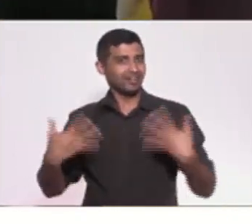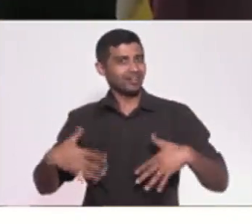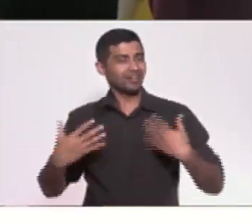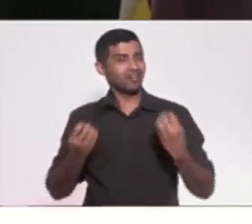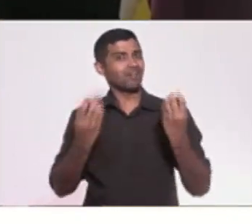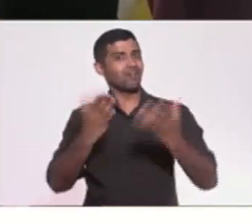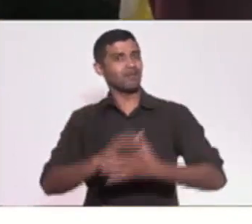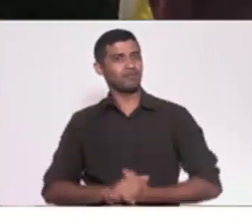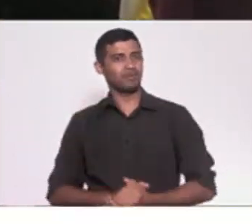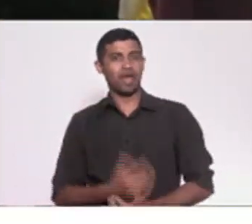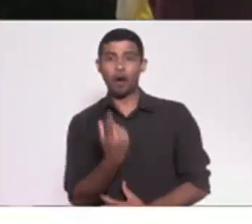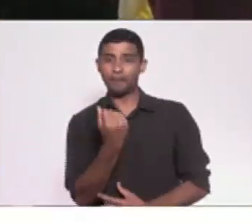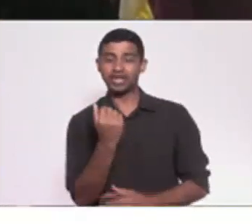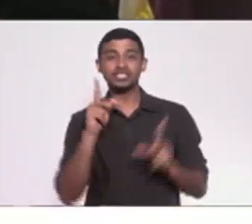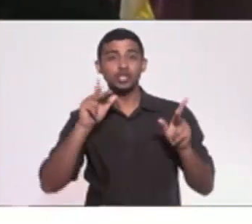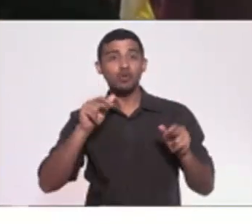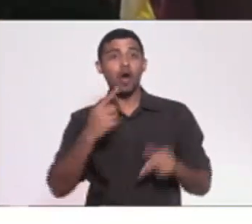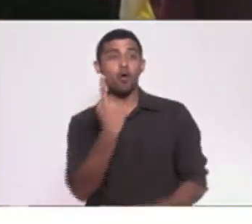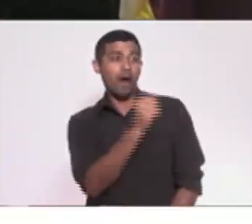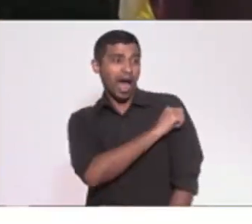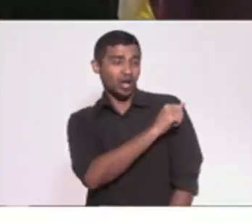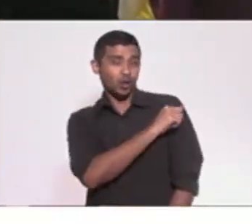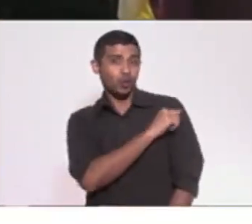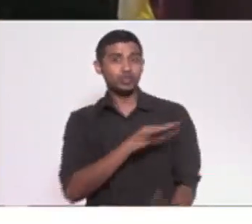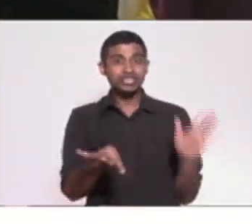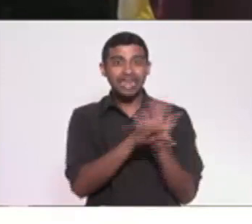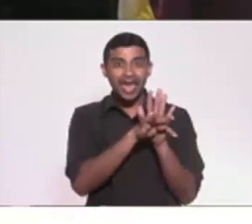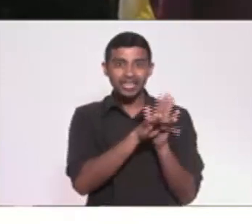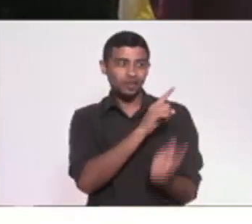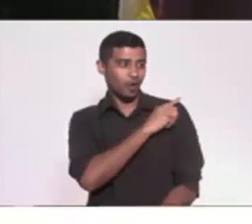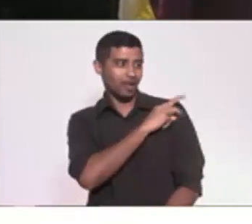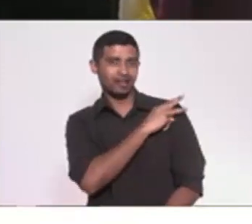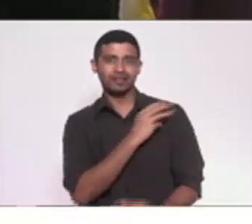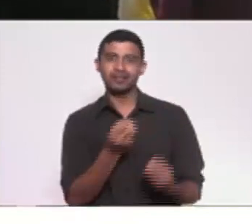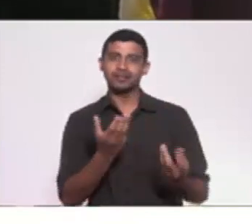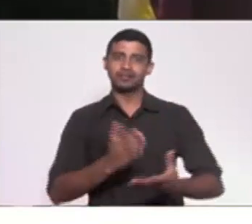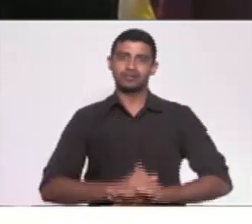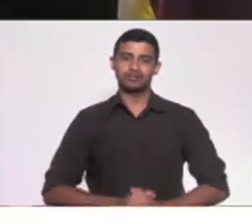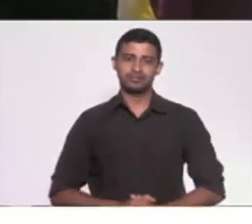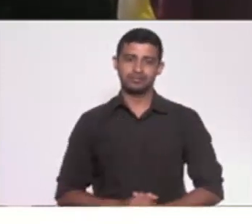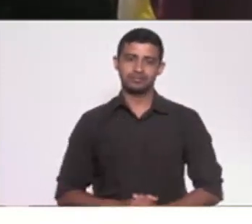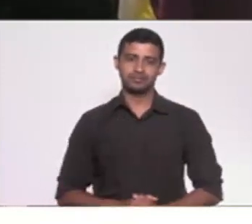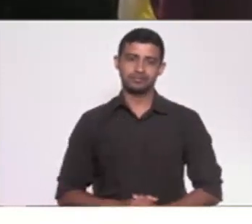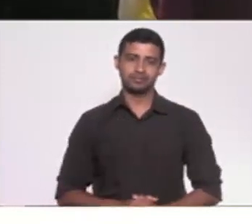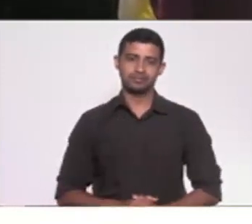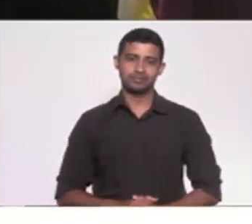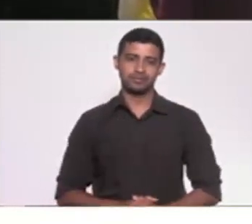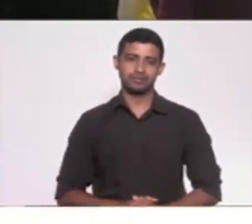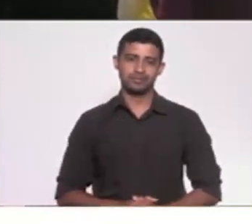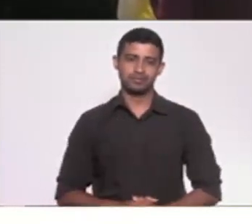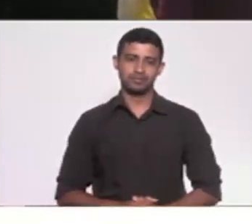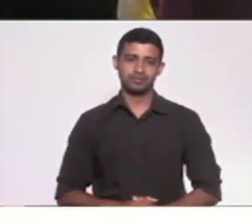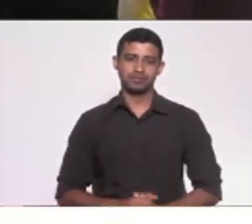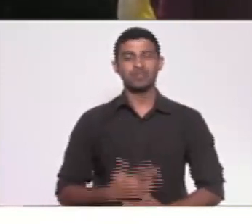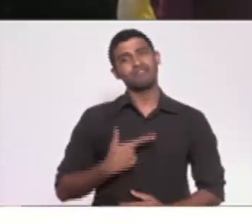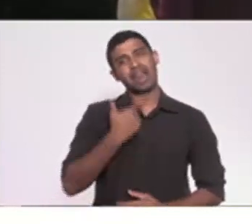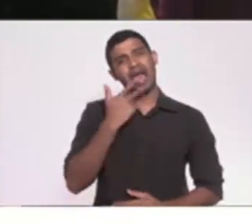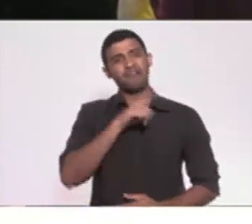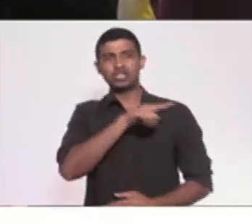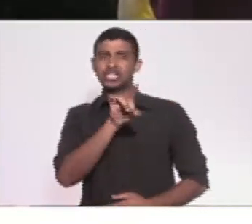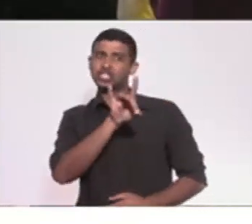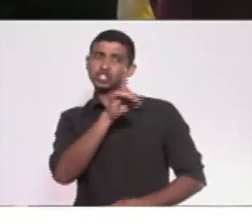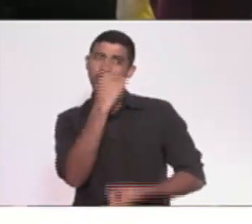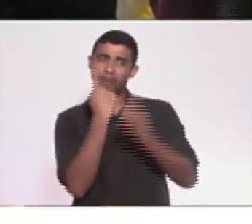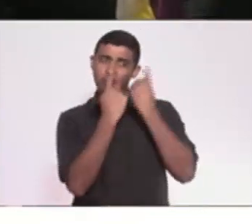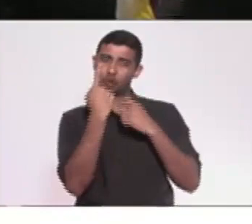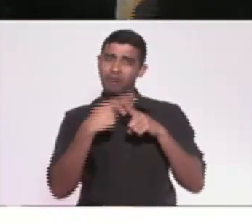técnico médio. Eu sou autor da lei da audiência de custódia. Não é só para deputado. Alguém podia dizer, não, vocês só preocupam com isso porque